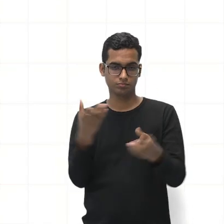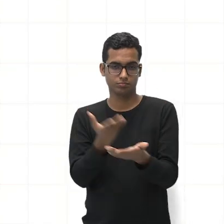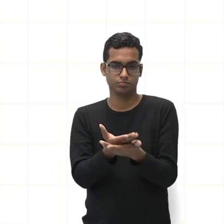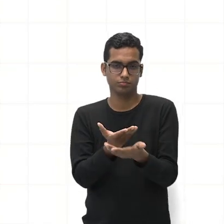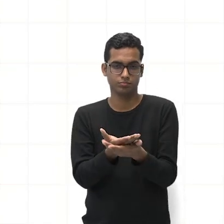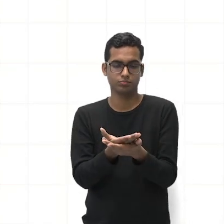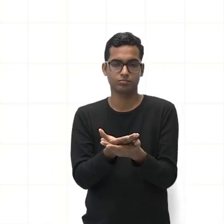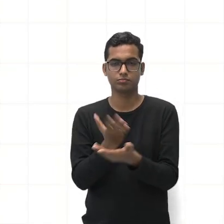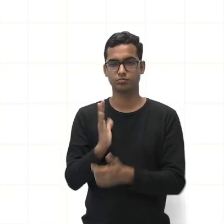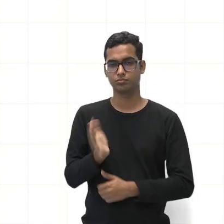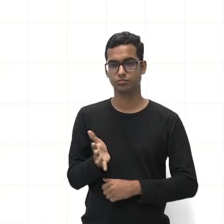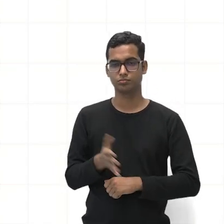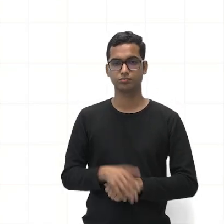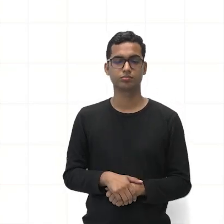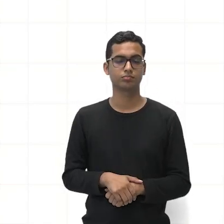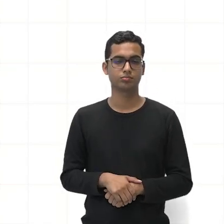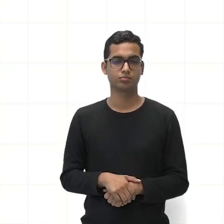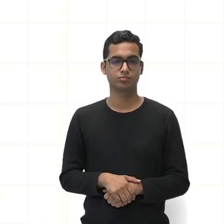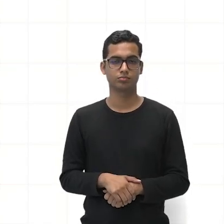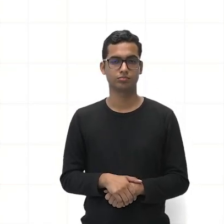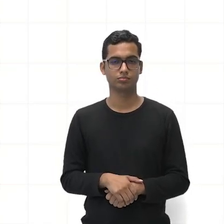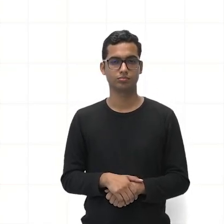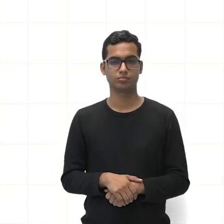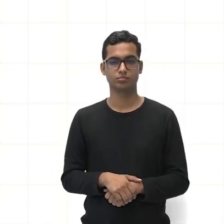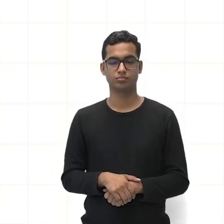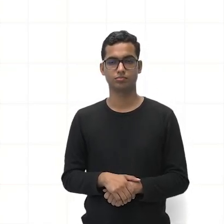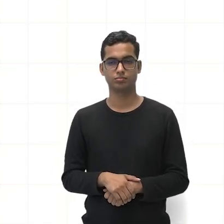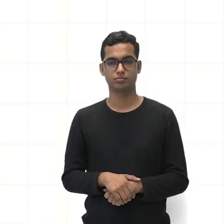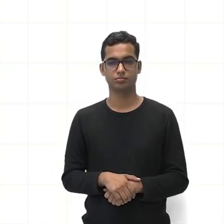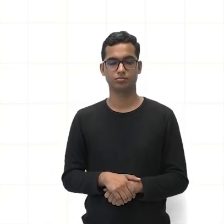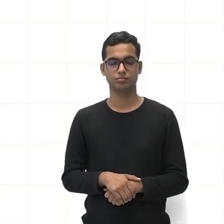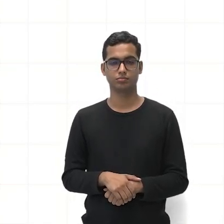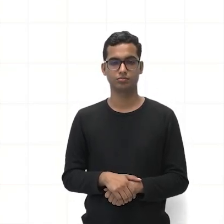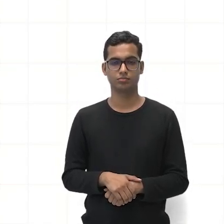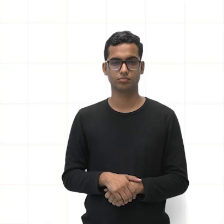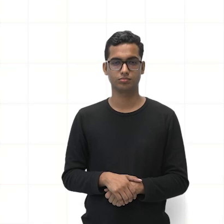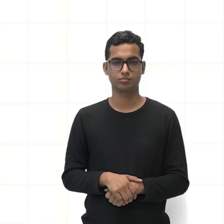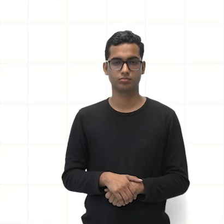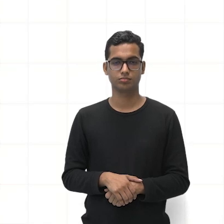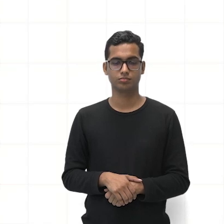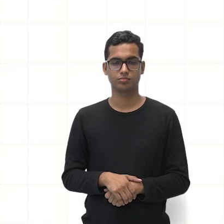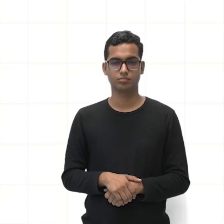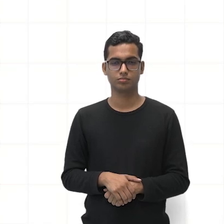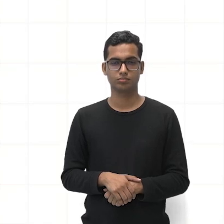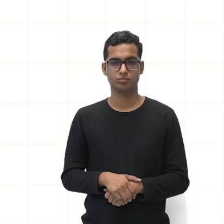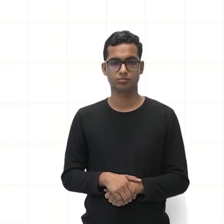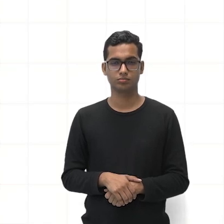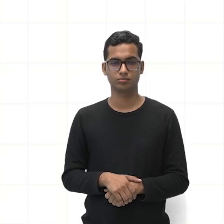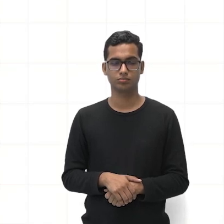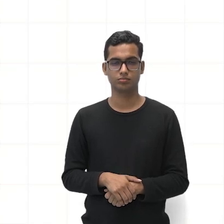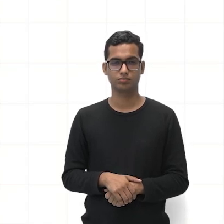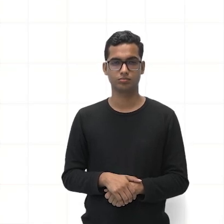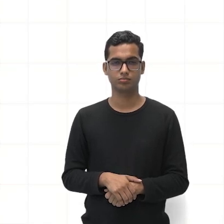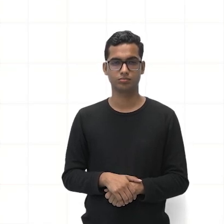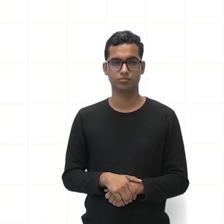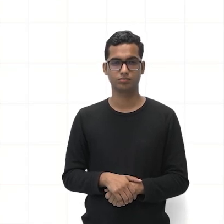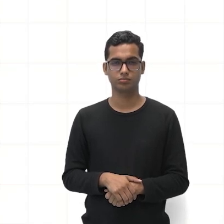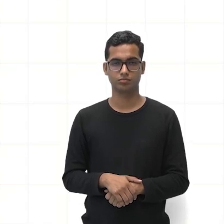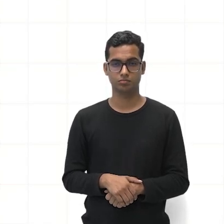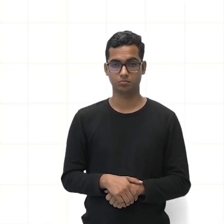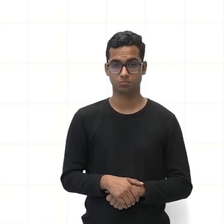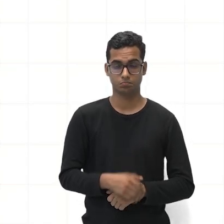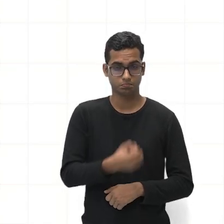aula, logo nesse primeiro momento. Então, nosso conteúdo é